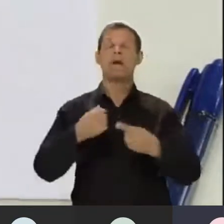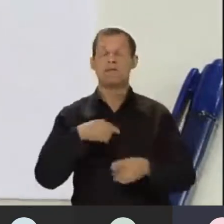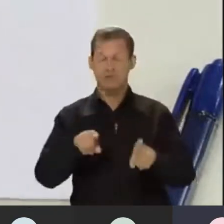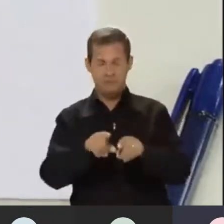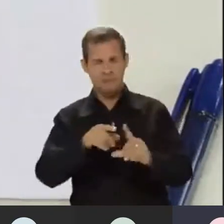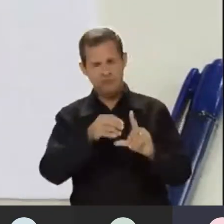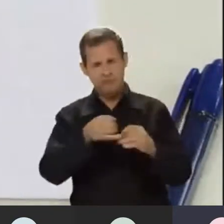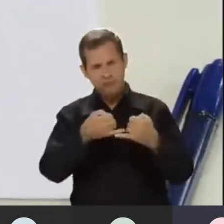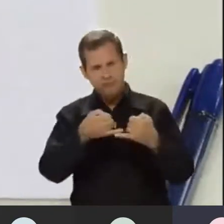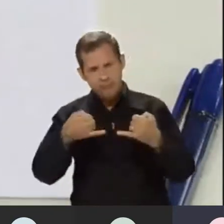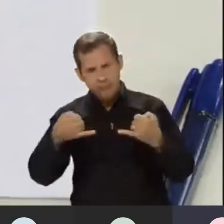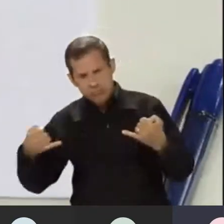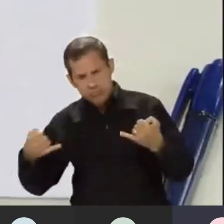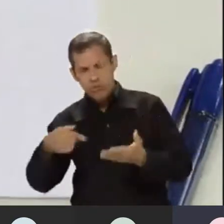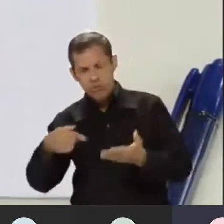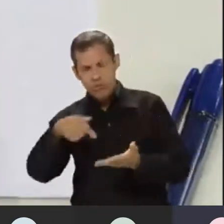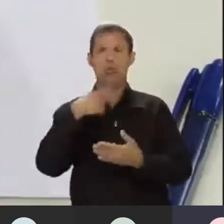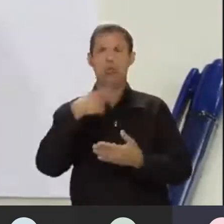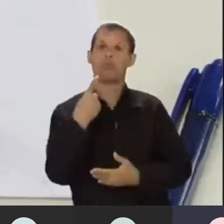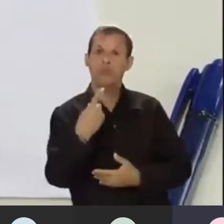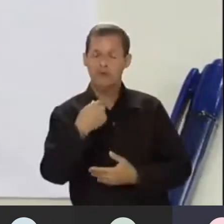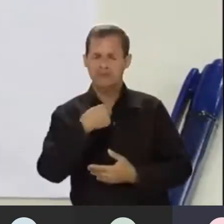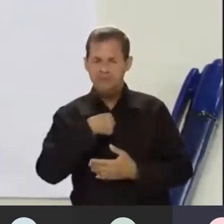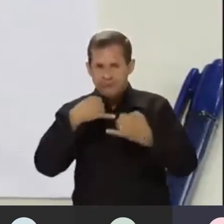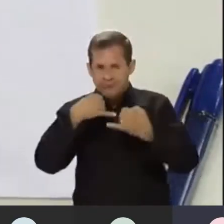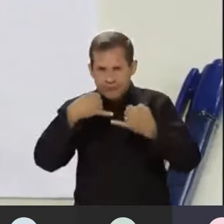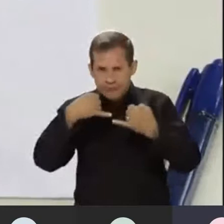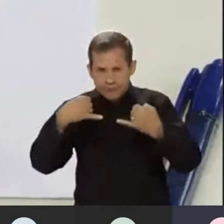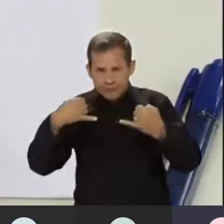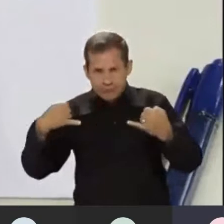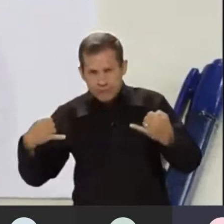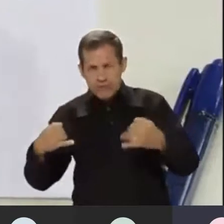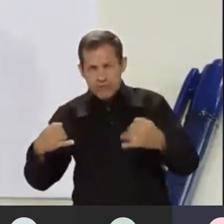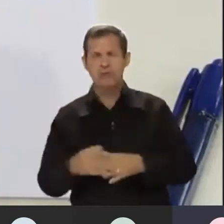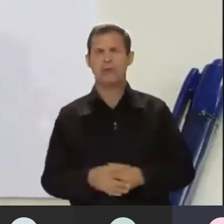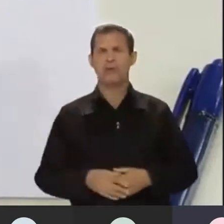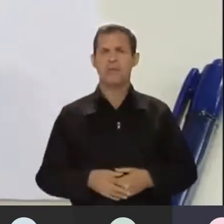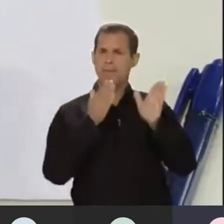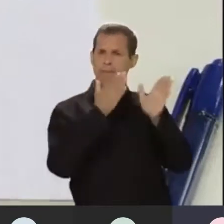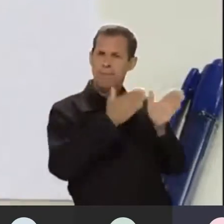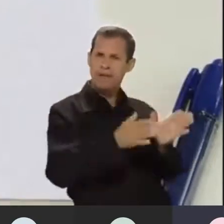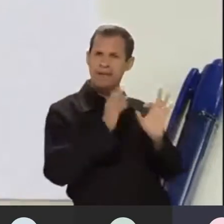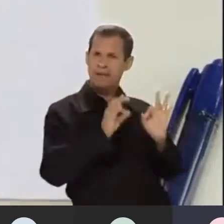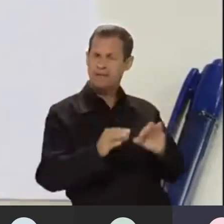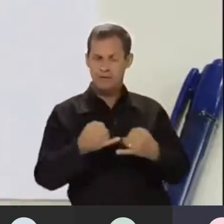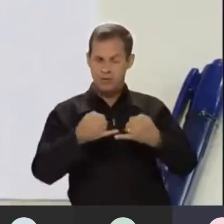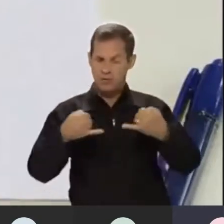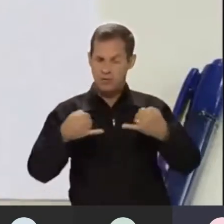E eu vou ter que traçar aqui, ó, então vou pegar esse meu ponto 1. Eu vou traçar uma paralela de acordo com essa minha linha